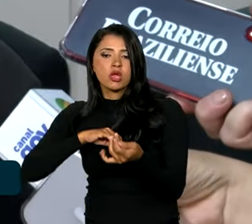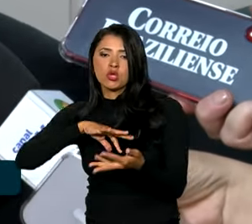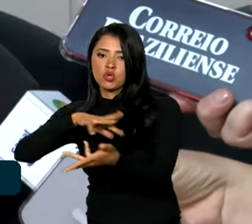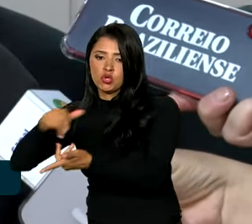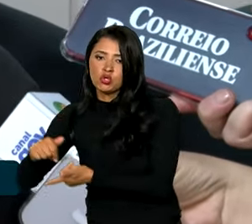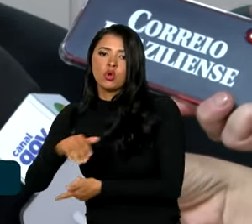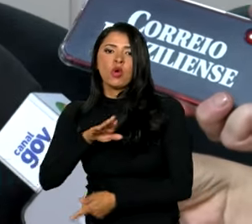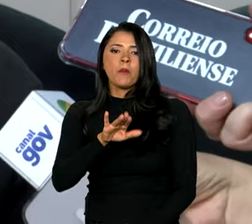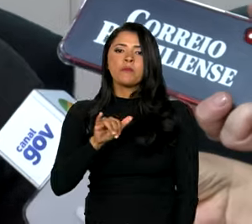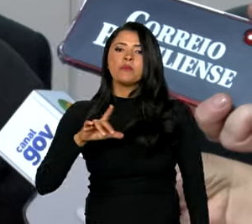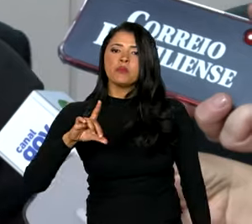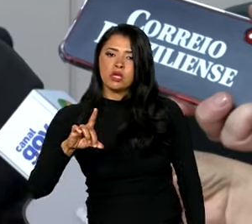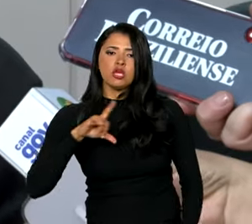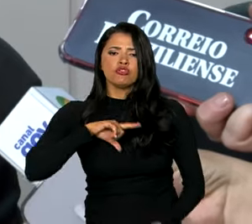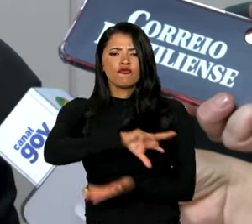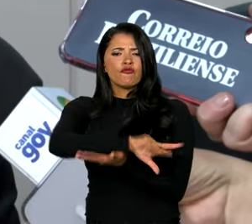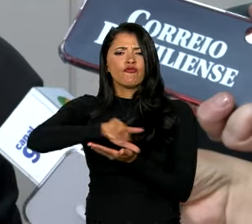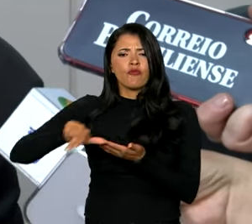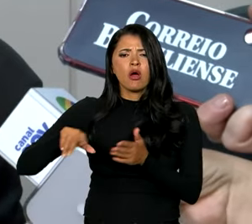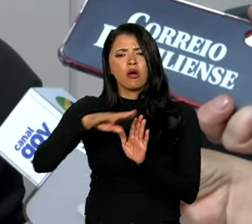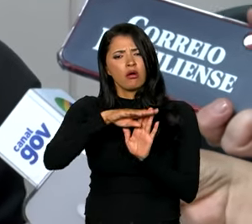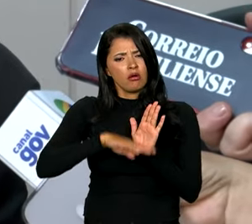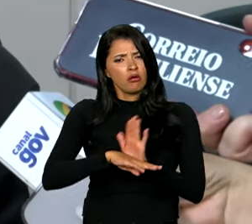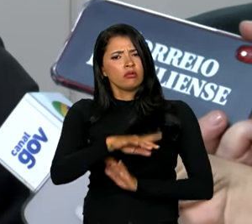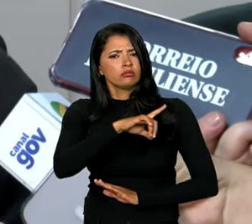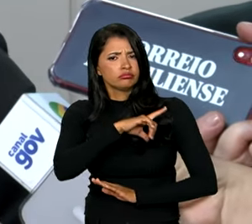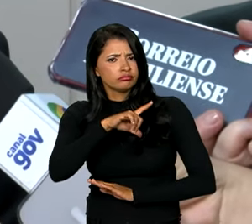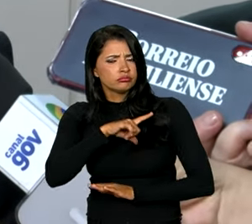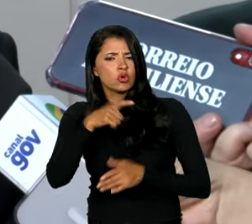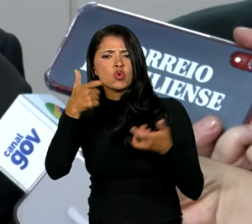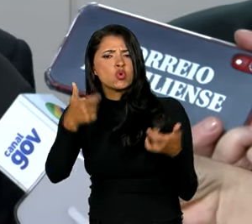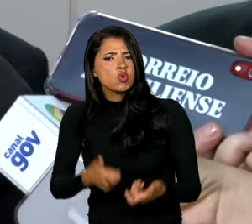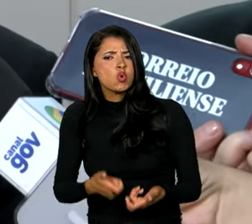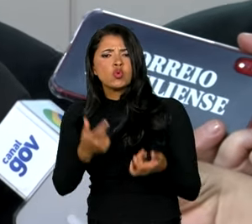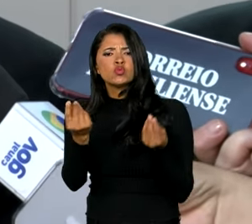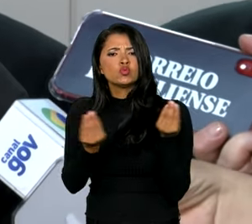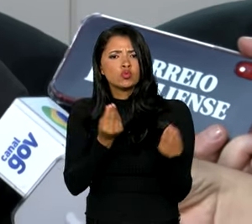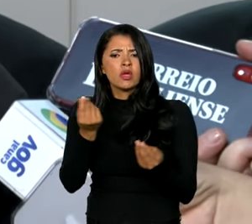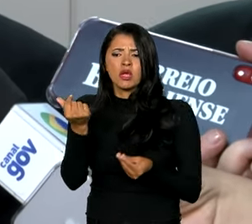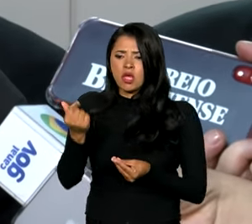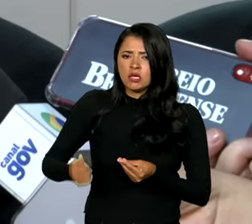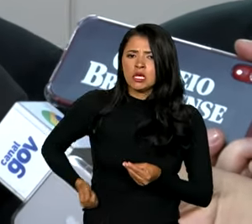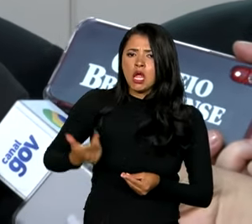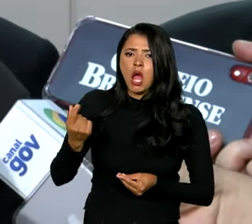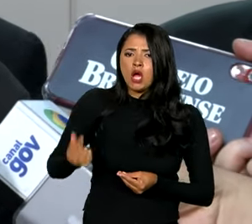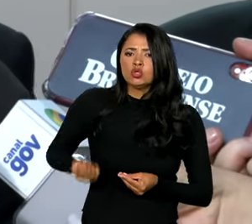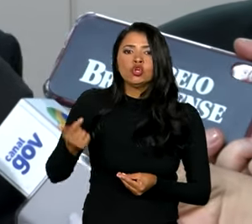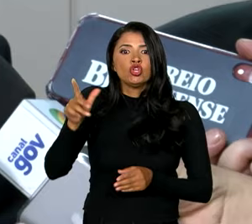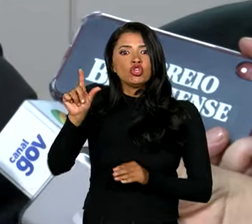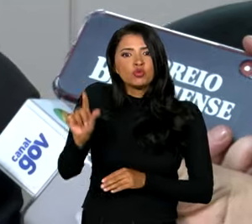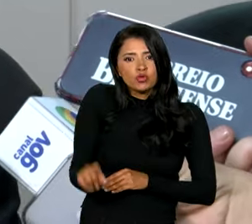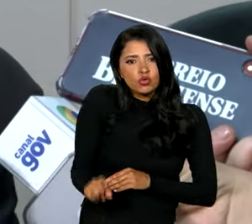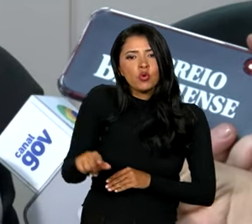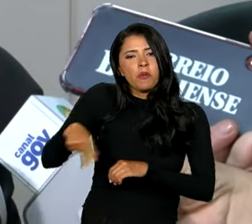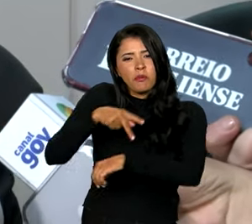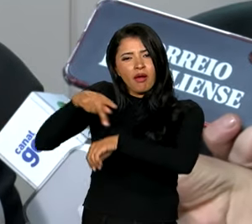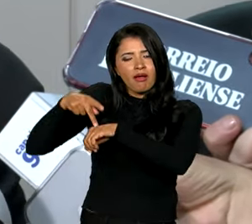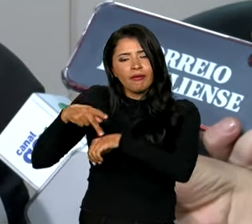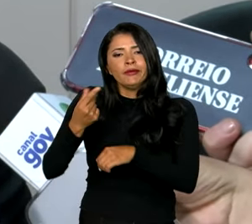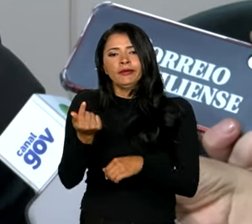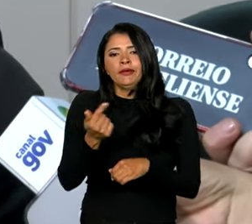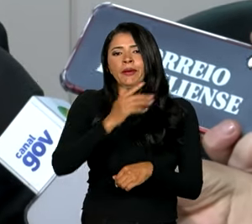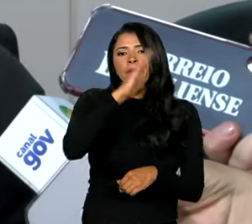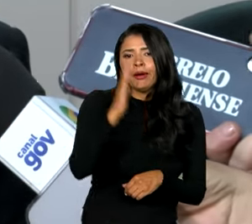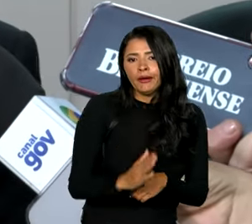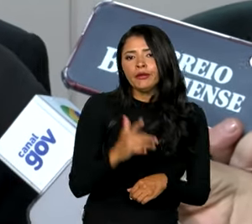vários programas, essa pergunta, tem vários programas onde se reduz esse custo em vários países. Não é só que tem custo Brasil, tem custo